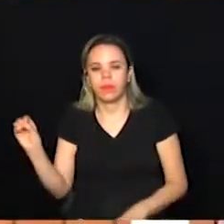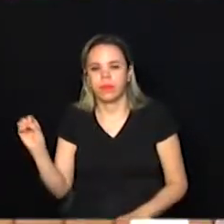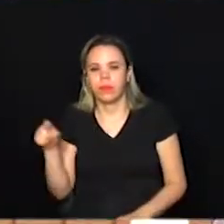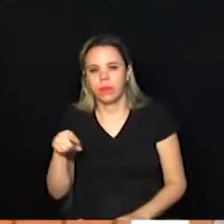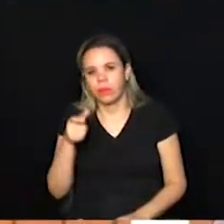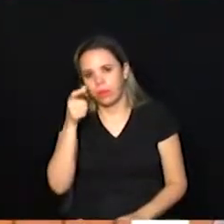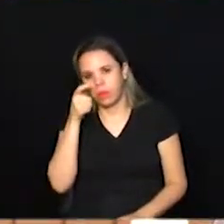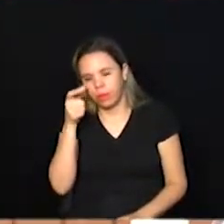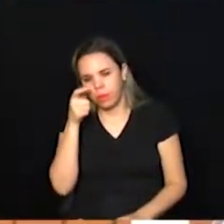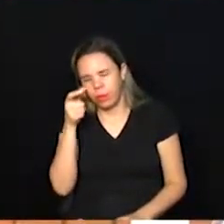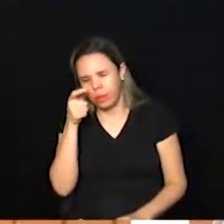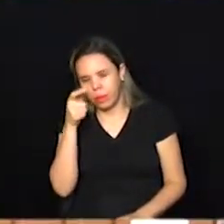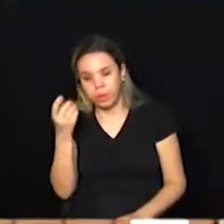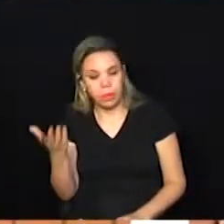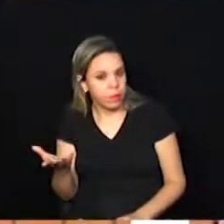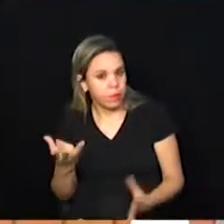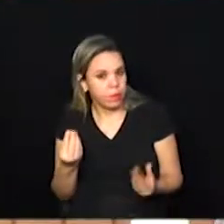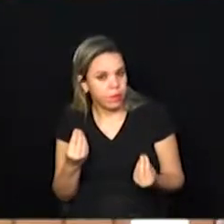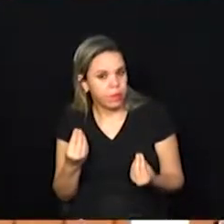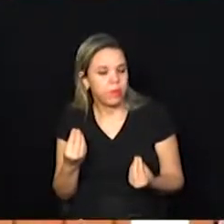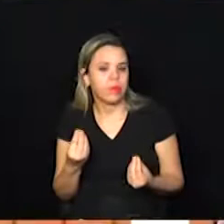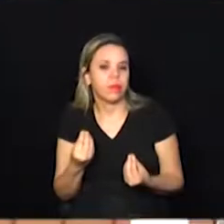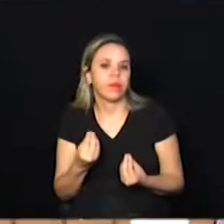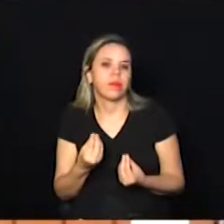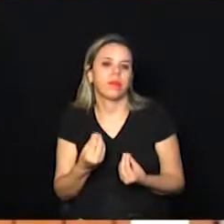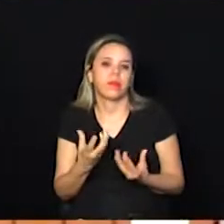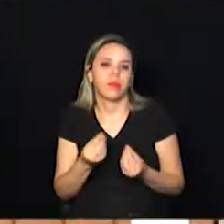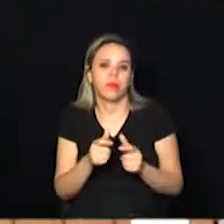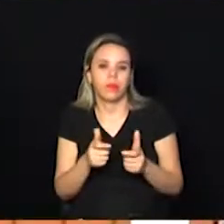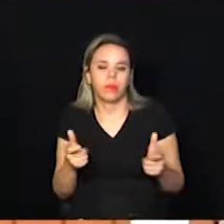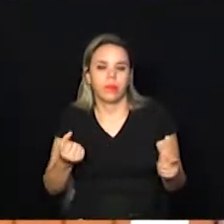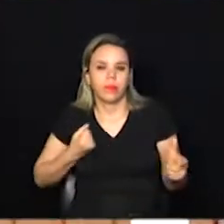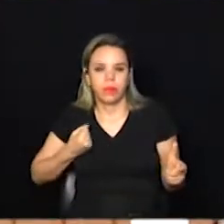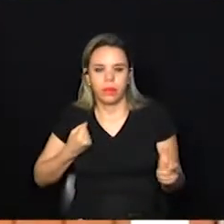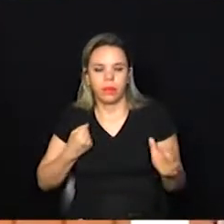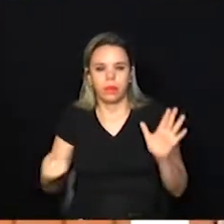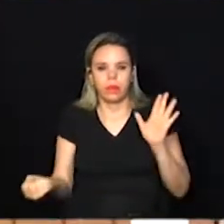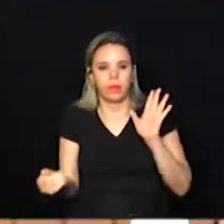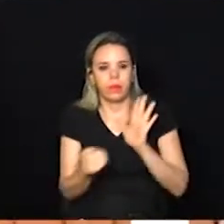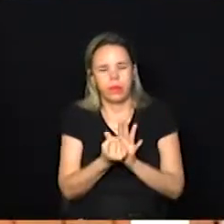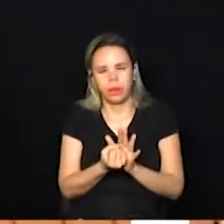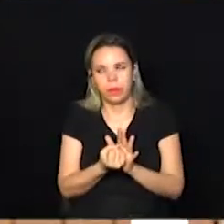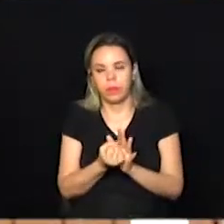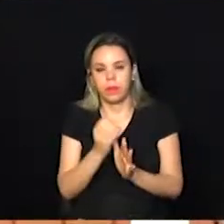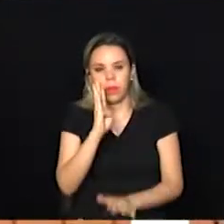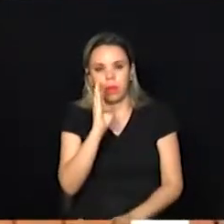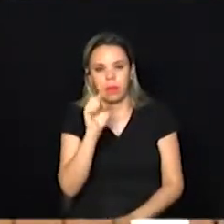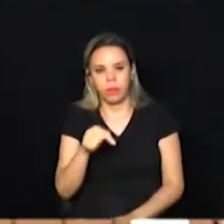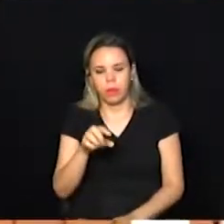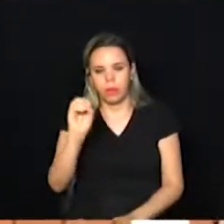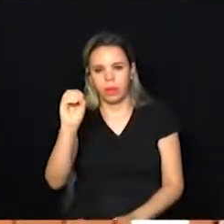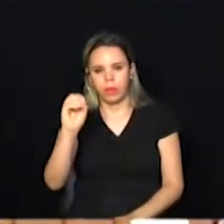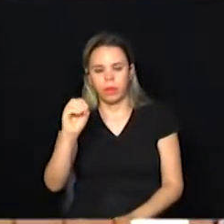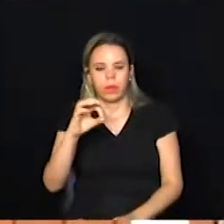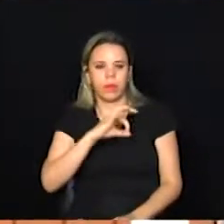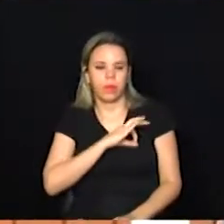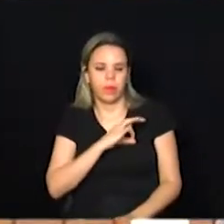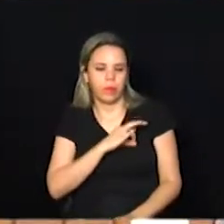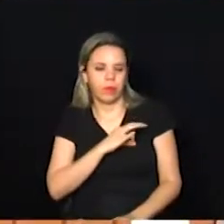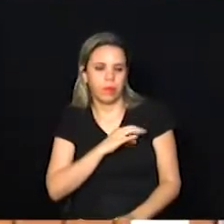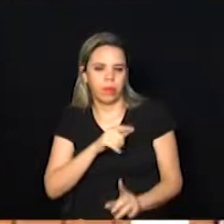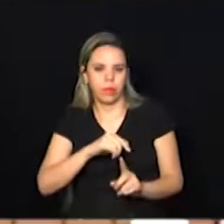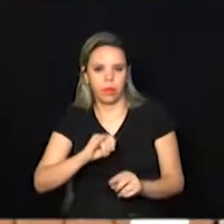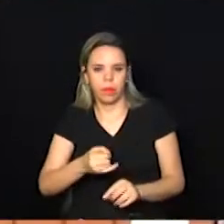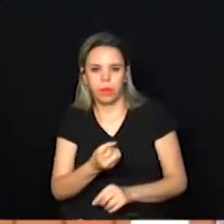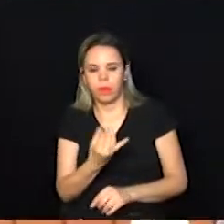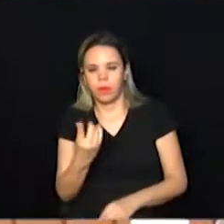vê que é muito discrepante, né, o número de registros desses boletins, né? Por exemplo, janeiro a gente está com uma quantidade aqui